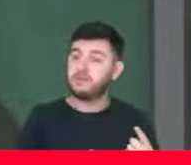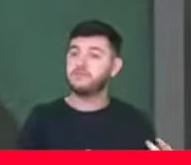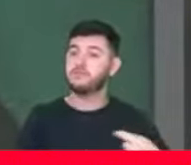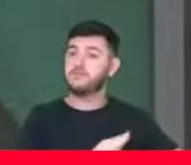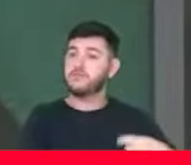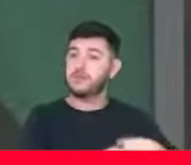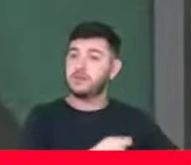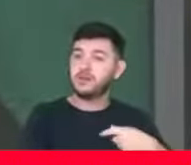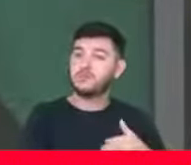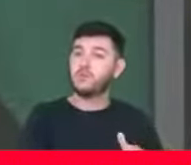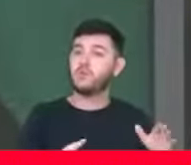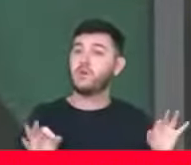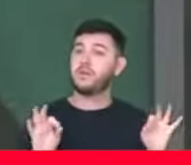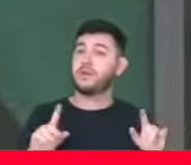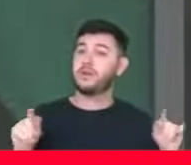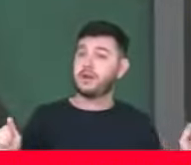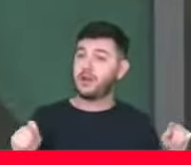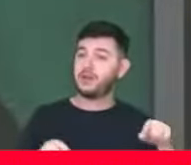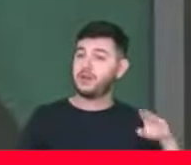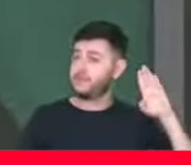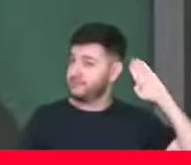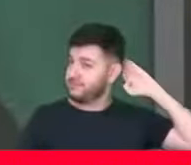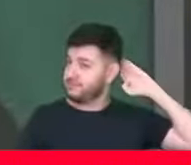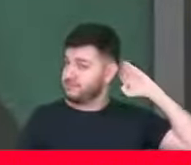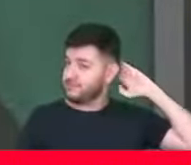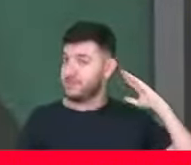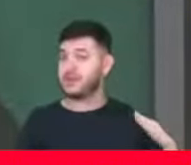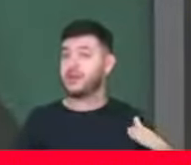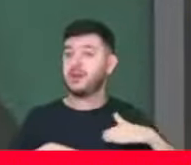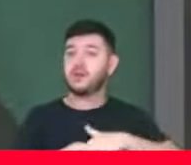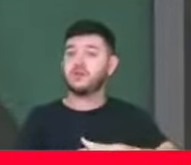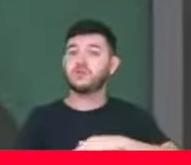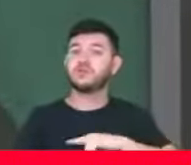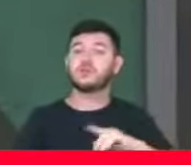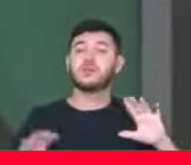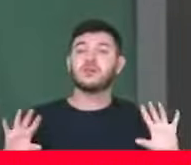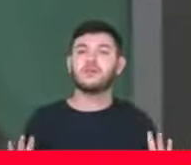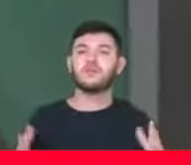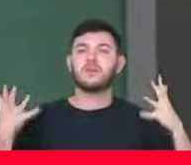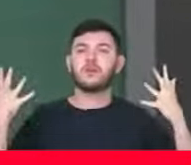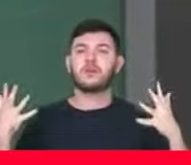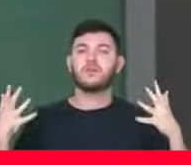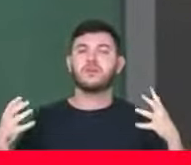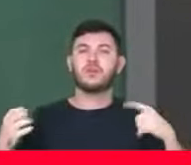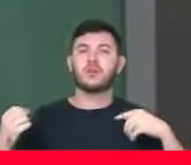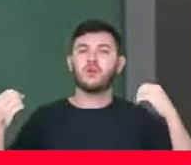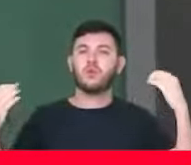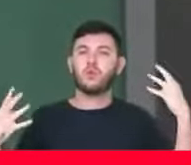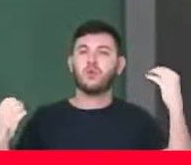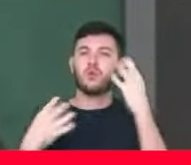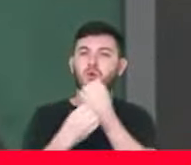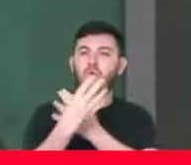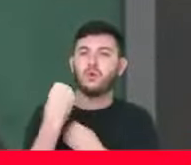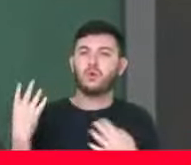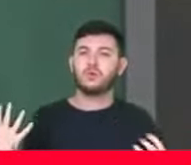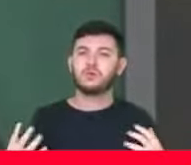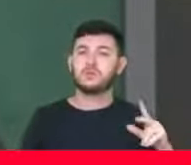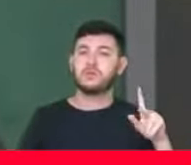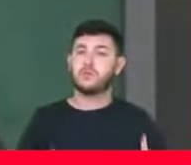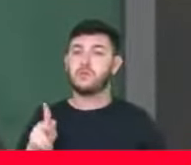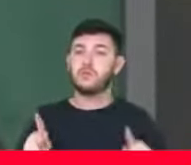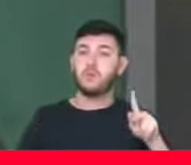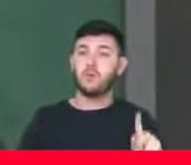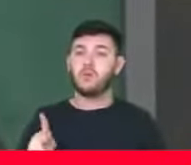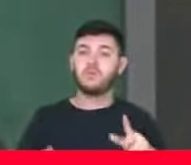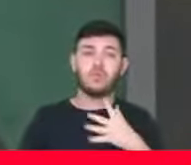e inclusive à noite, com um evento mostrando luzes e o povo todo lá para ouvir Bolsonaro e Michele